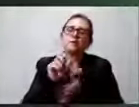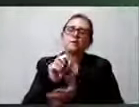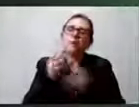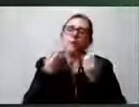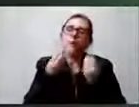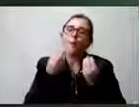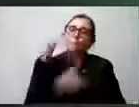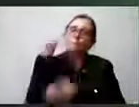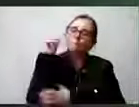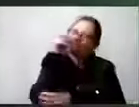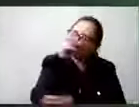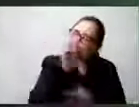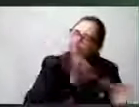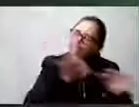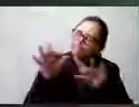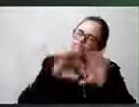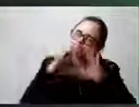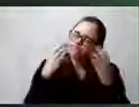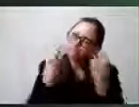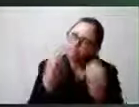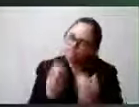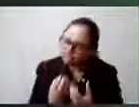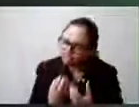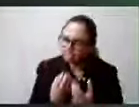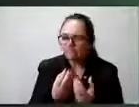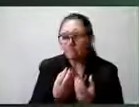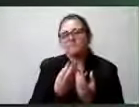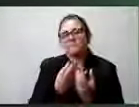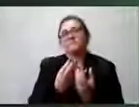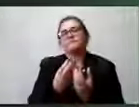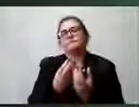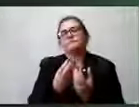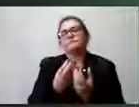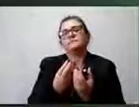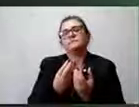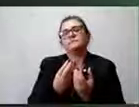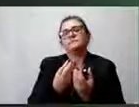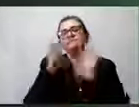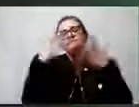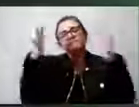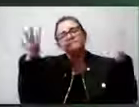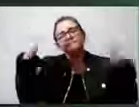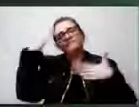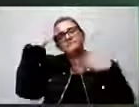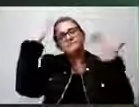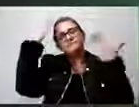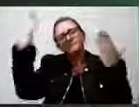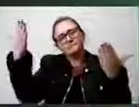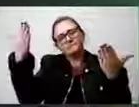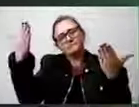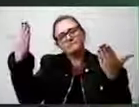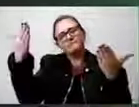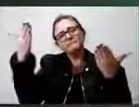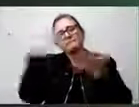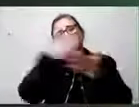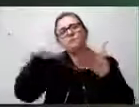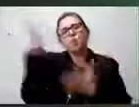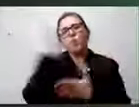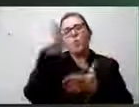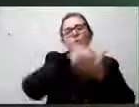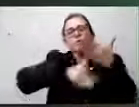promover um congresso, ainda mais nesse terreno incerto que a gente tem no momento de pandemia. Então, parabéns e obrigado. Em nome de toda a Abrafito,